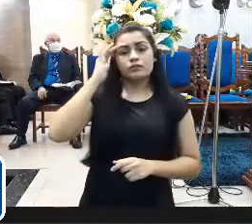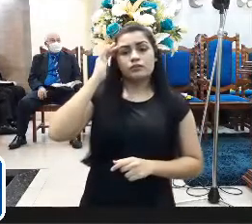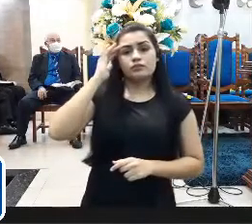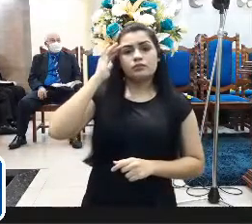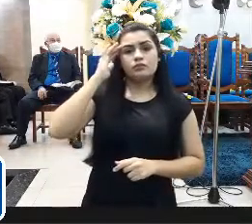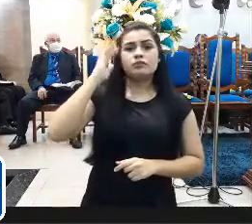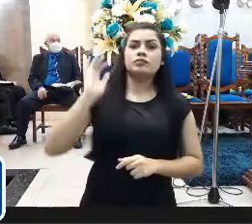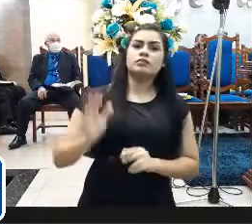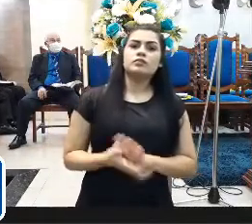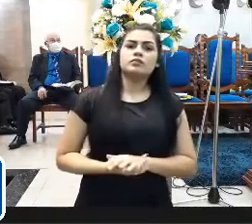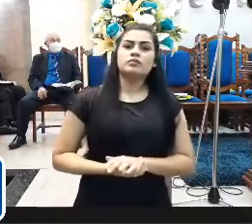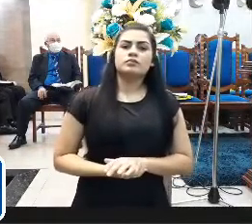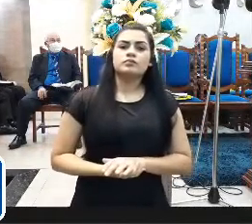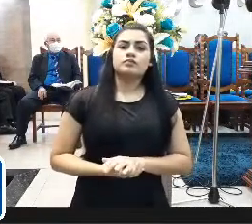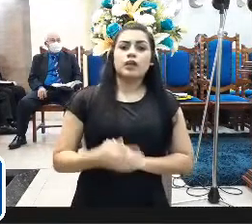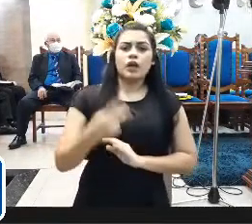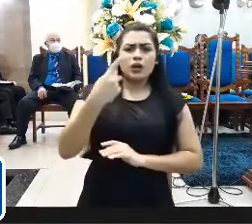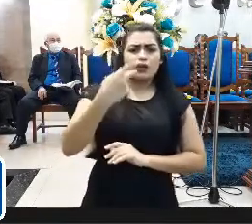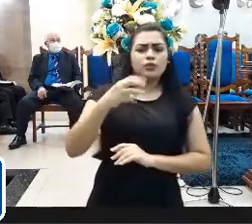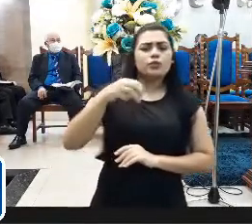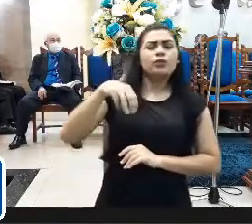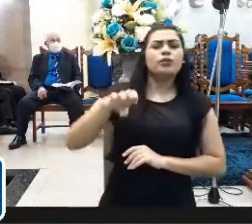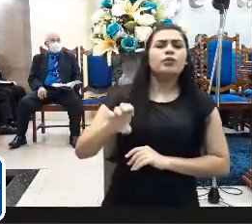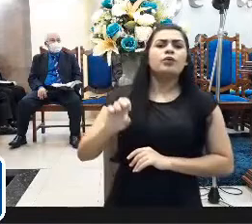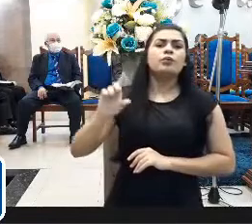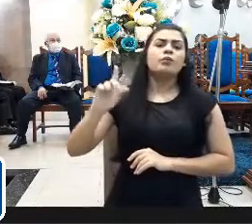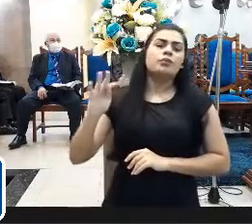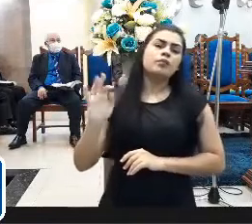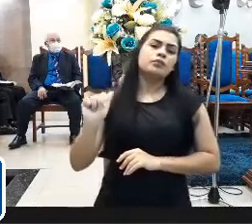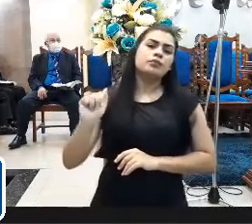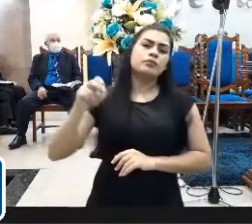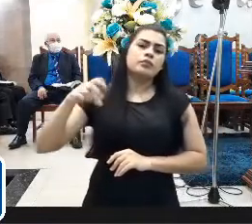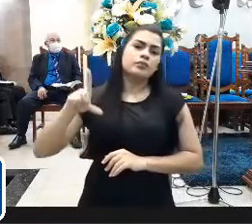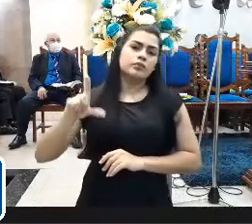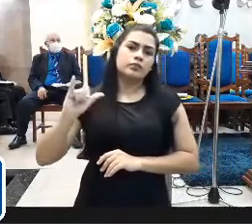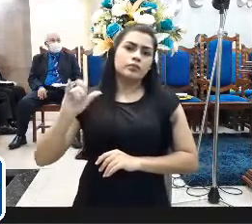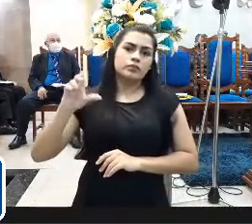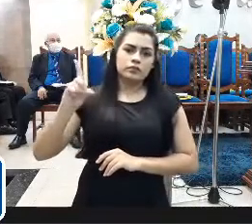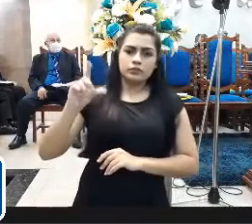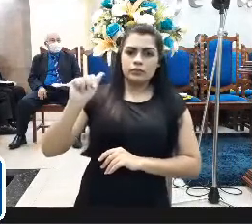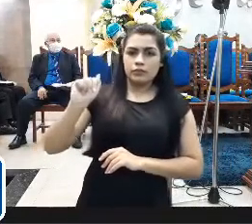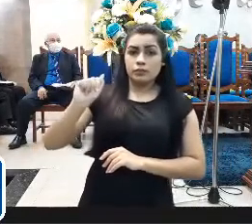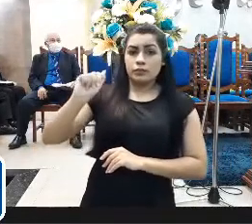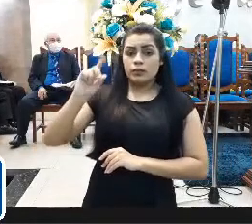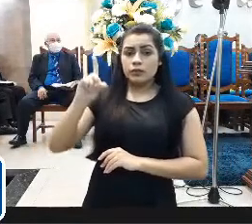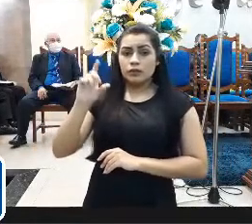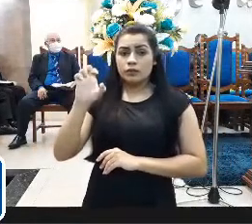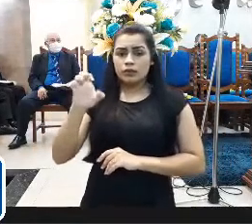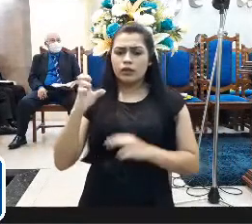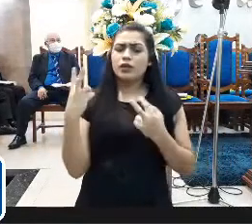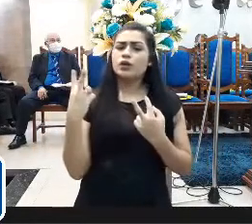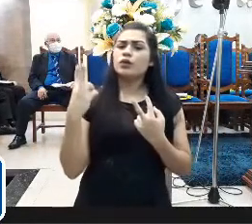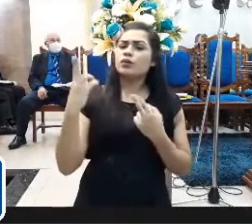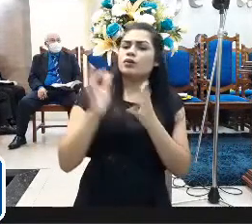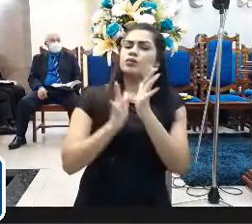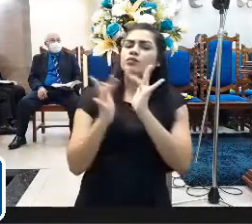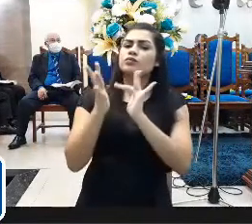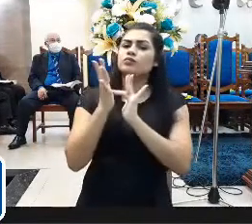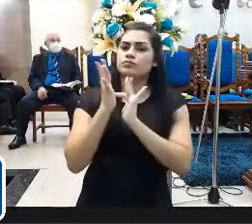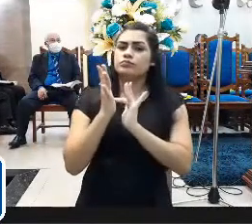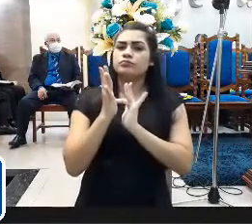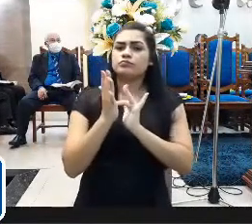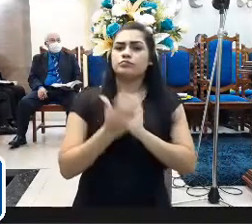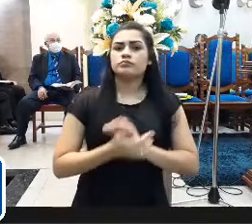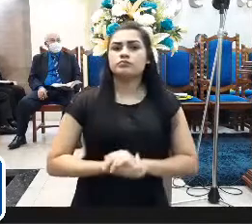exatamente mentalidade. A sua mentalidade, tenha uma mentalidade de Cristo. Não deixe que a